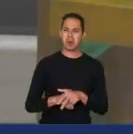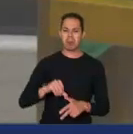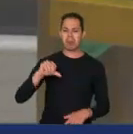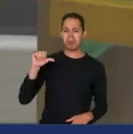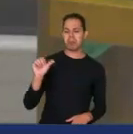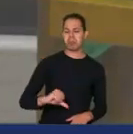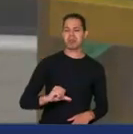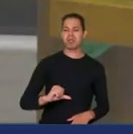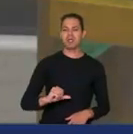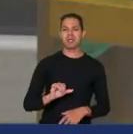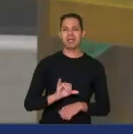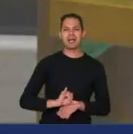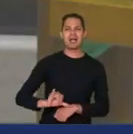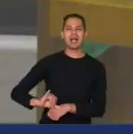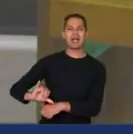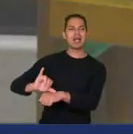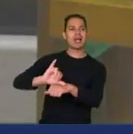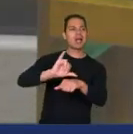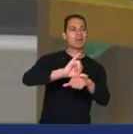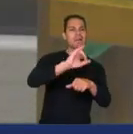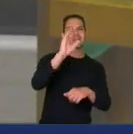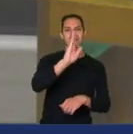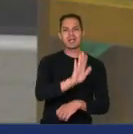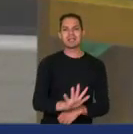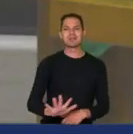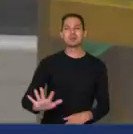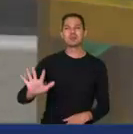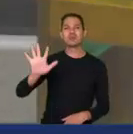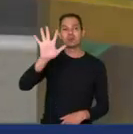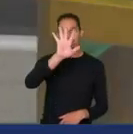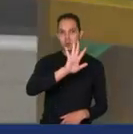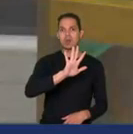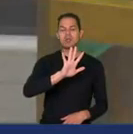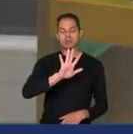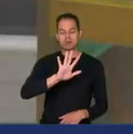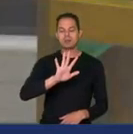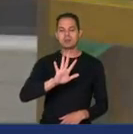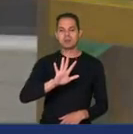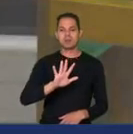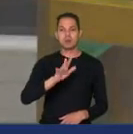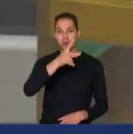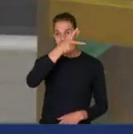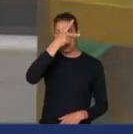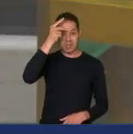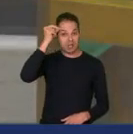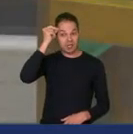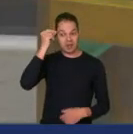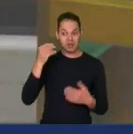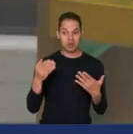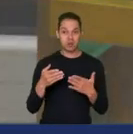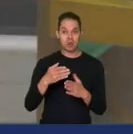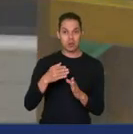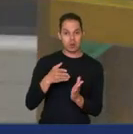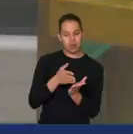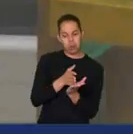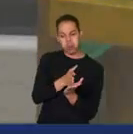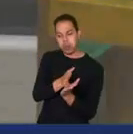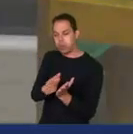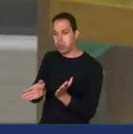as capitais do nosso país. Não há como o atual prefeito se esquivar da sua